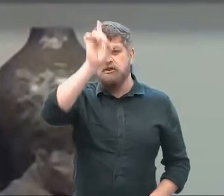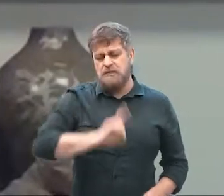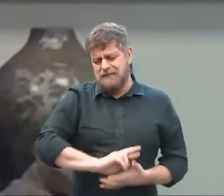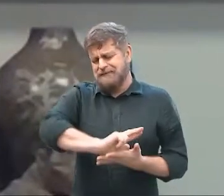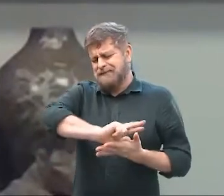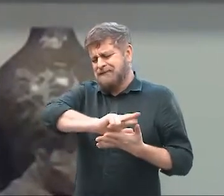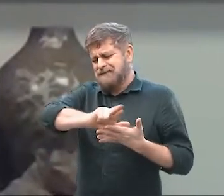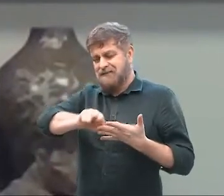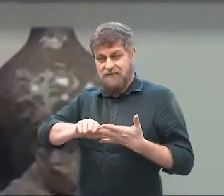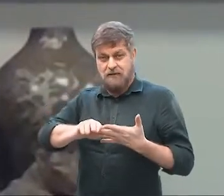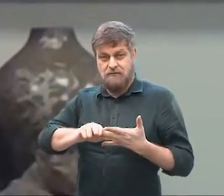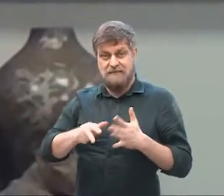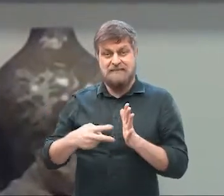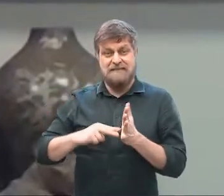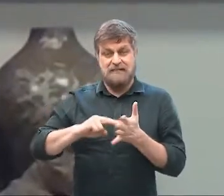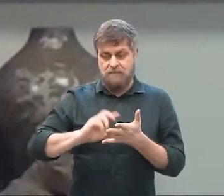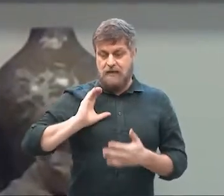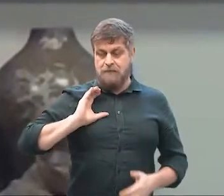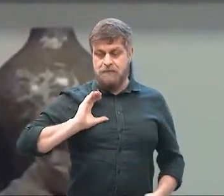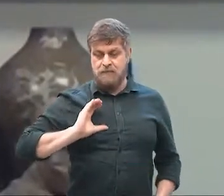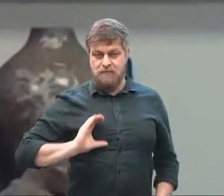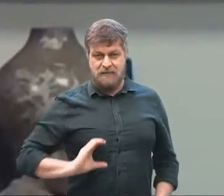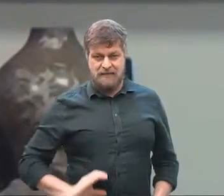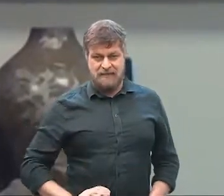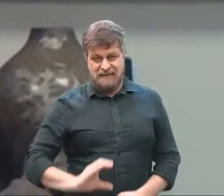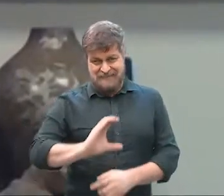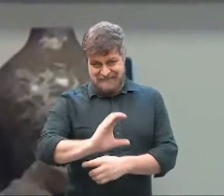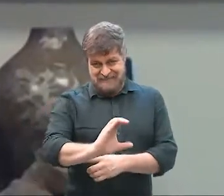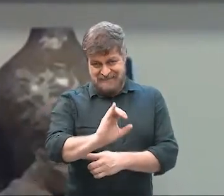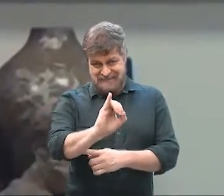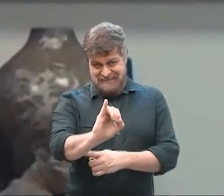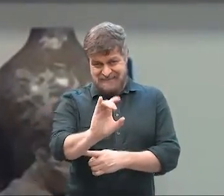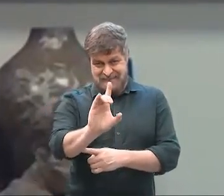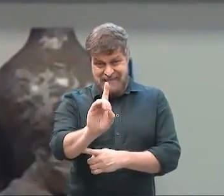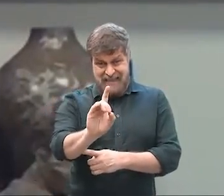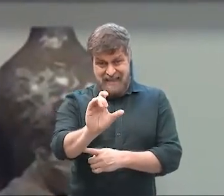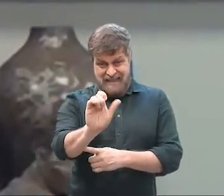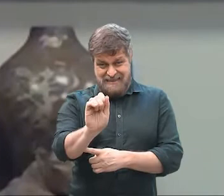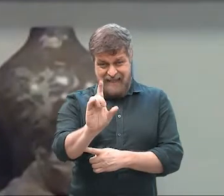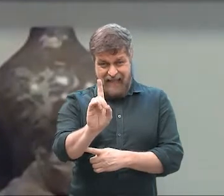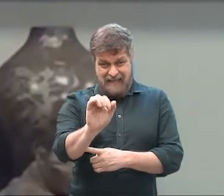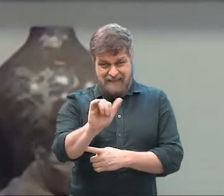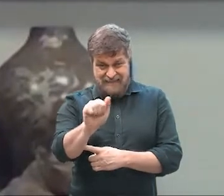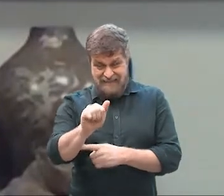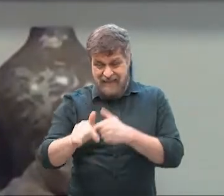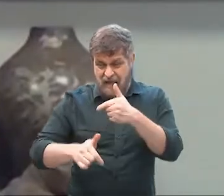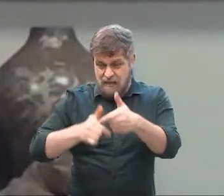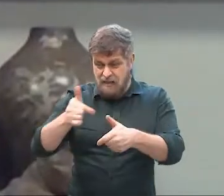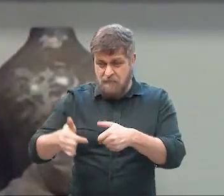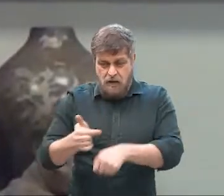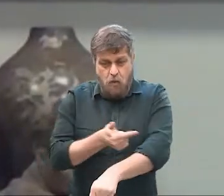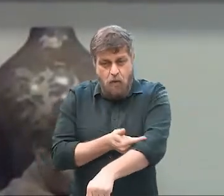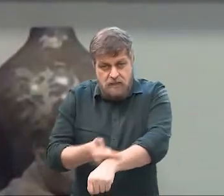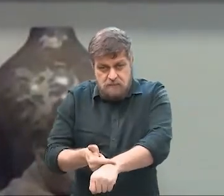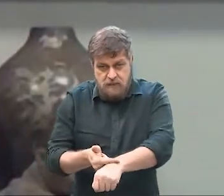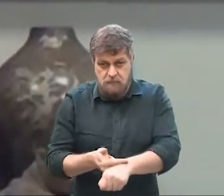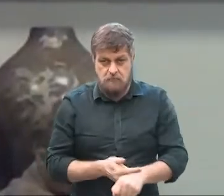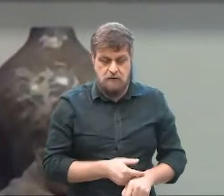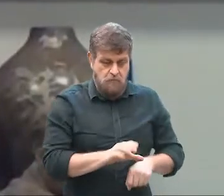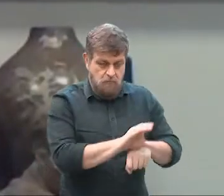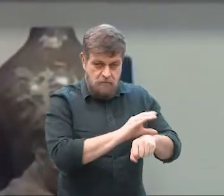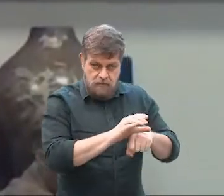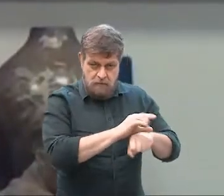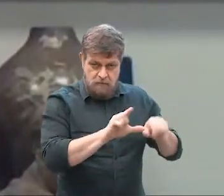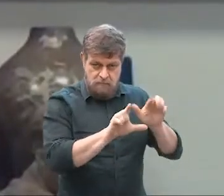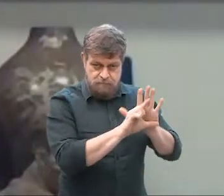de cidadania, de trabalho, de se trabalhar com dignidade, com respeito. E eu fui buscar, dentro desse